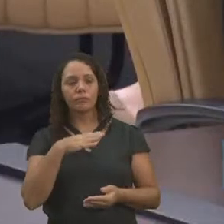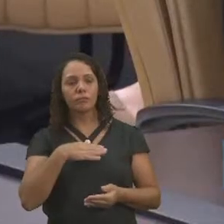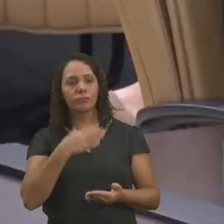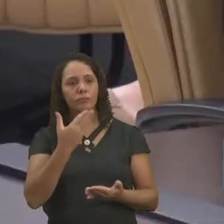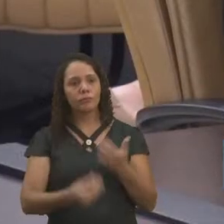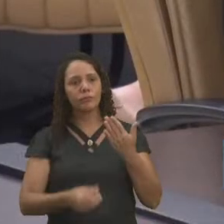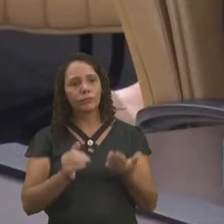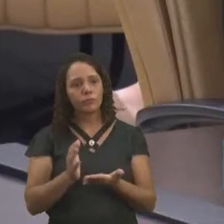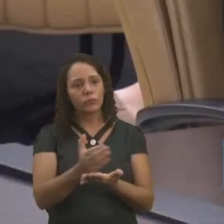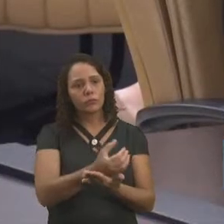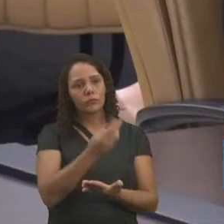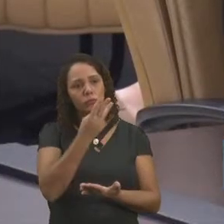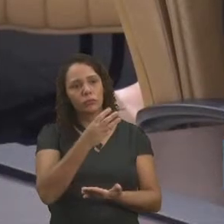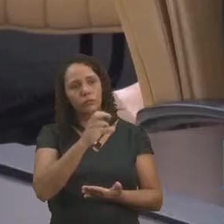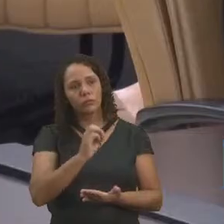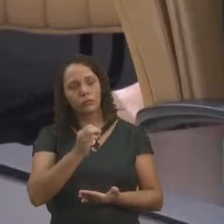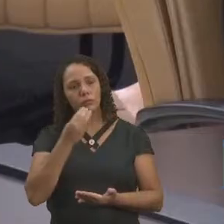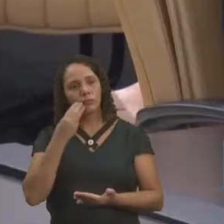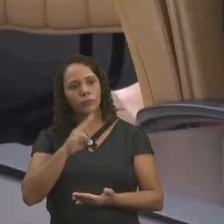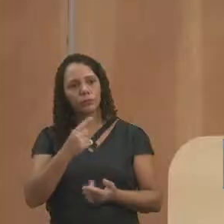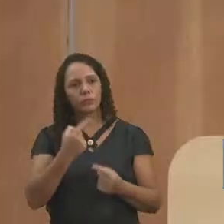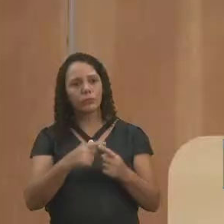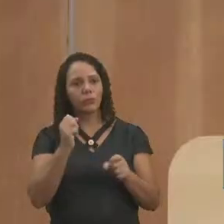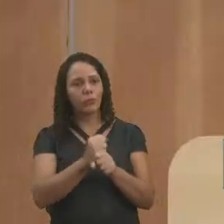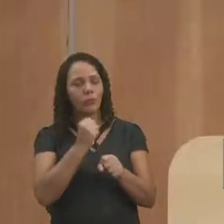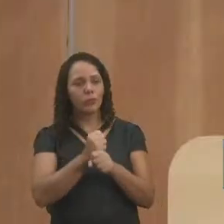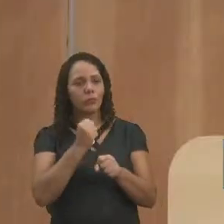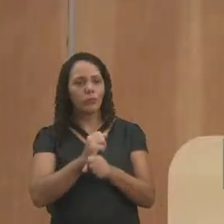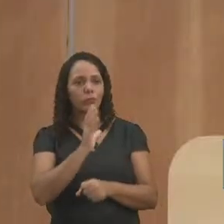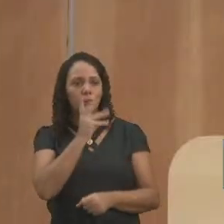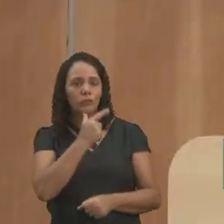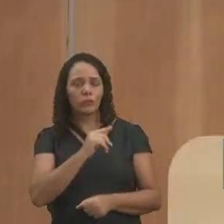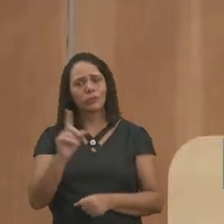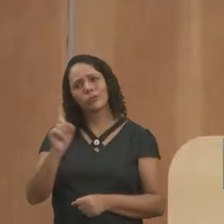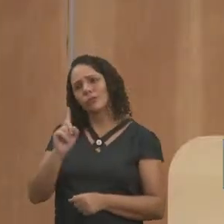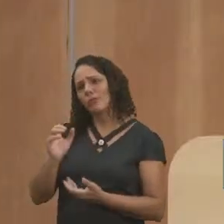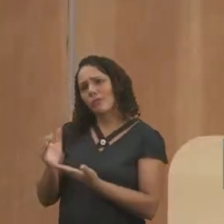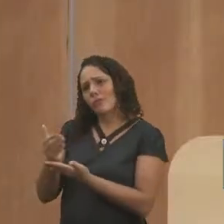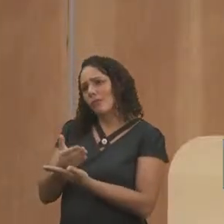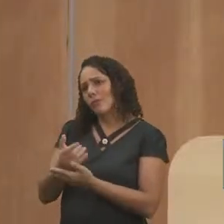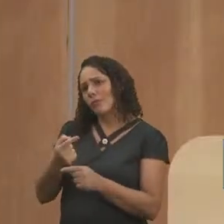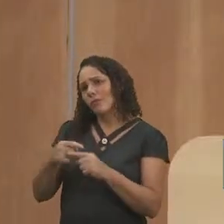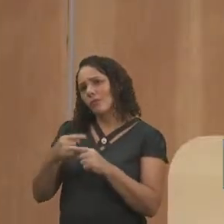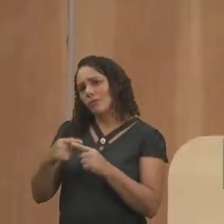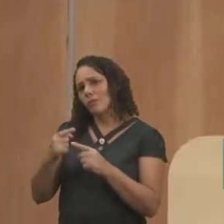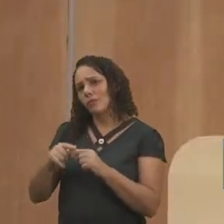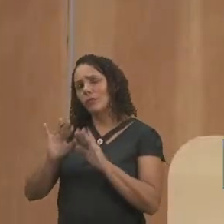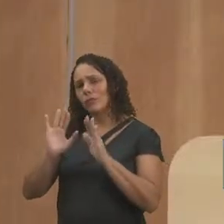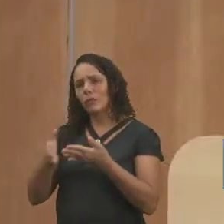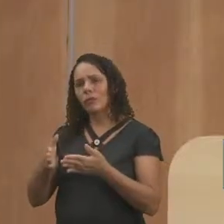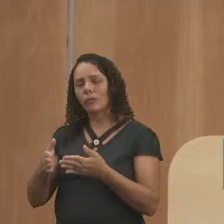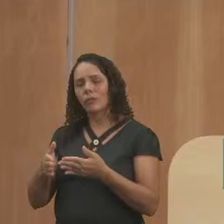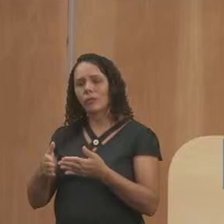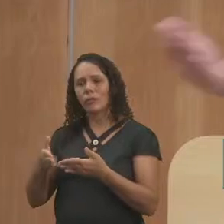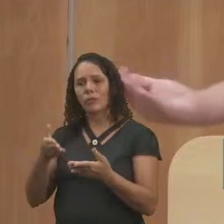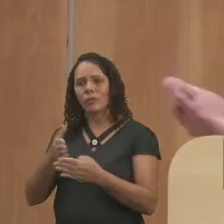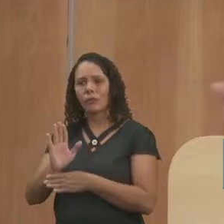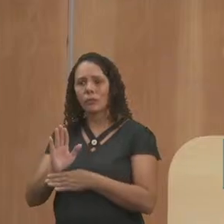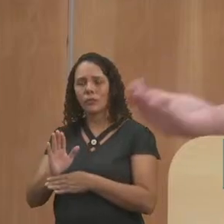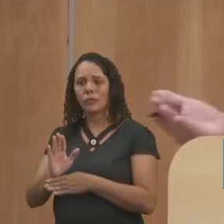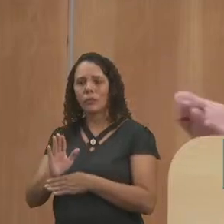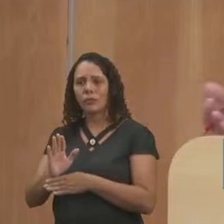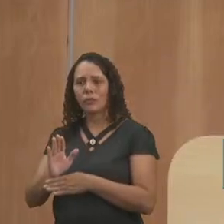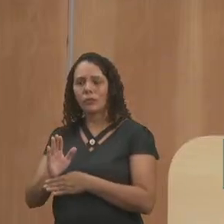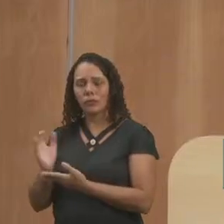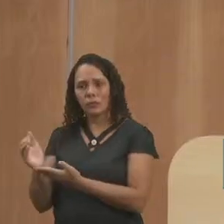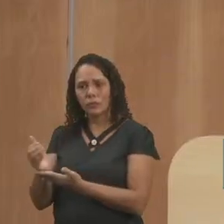30 milhões porque as obras da prefeitura atrasaram? Não deixou de arrecadar porque é um estoque de crédito aprovado, com garantia da União, então vai arrecadar